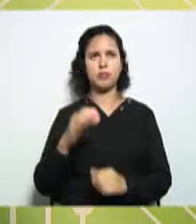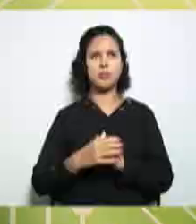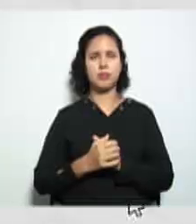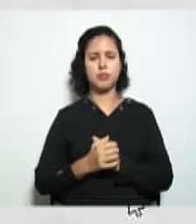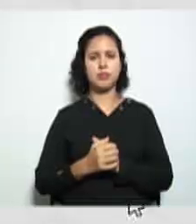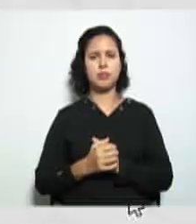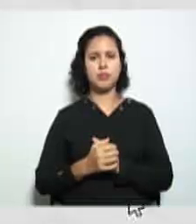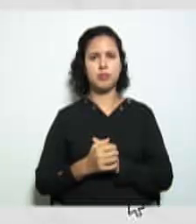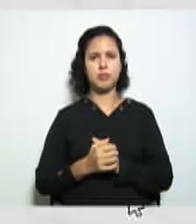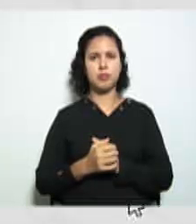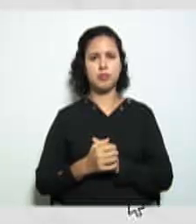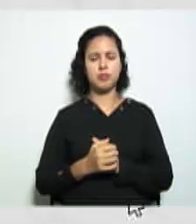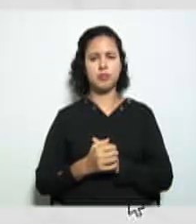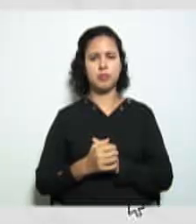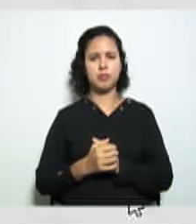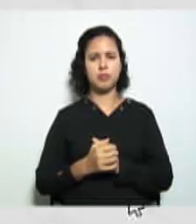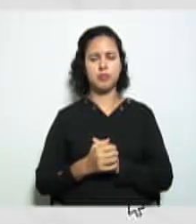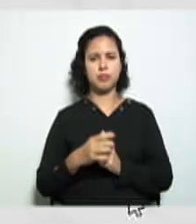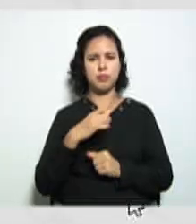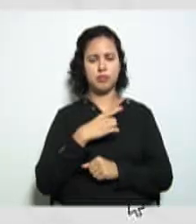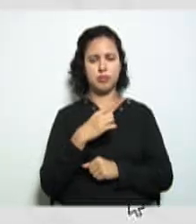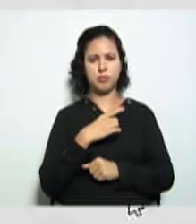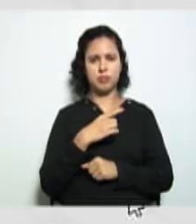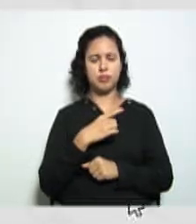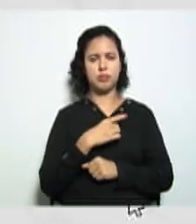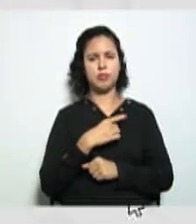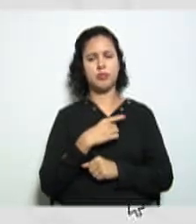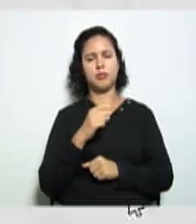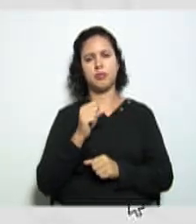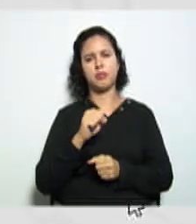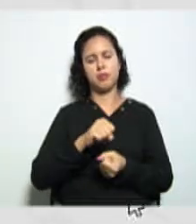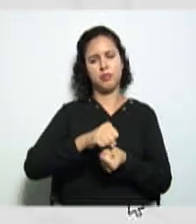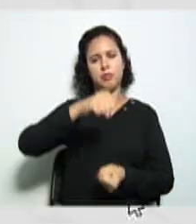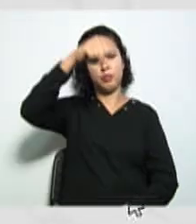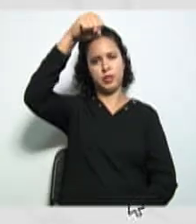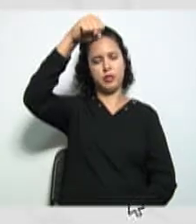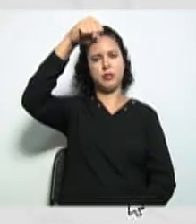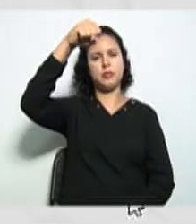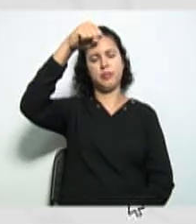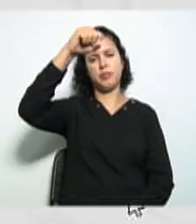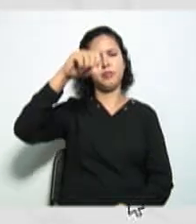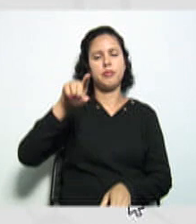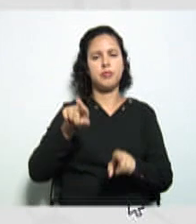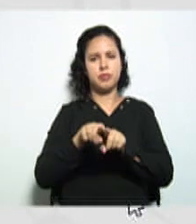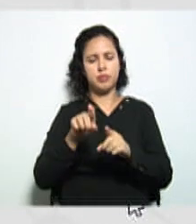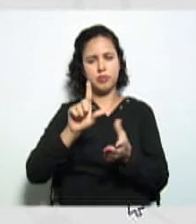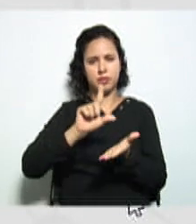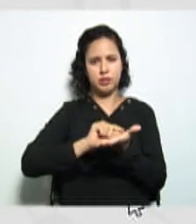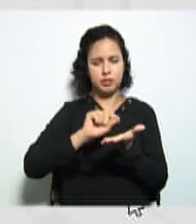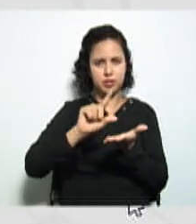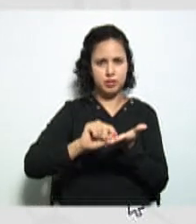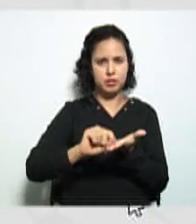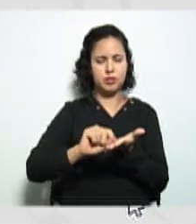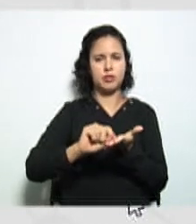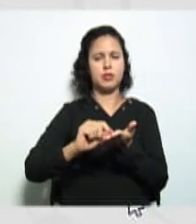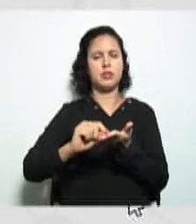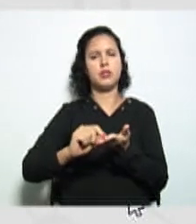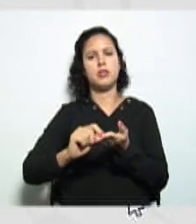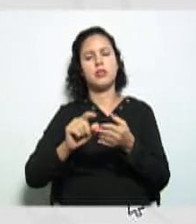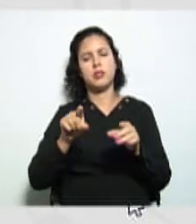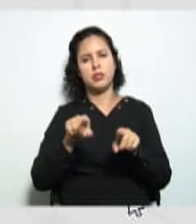acompanhar. Nós temos aqui banner ou pôster, artigo, relatório